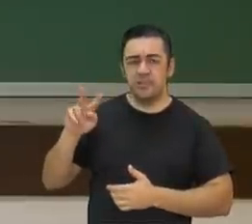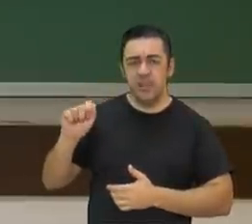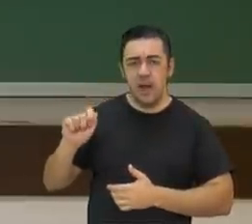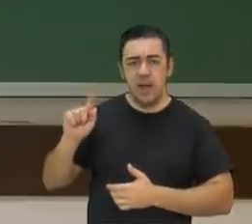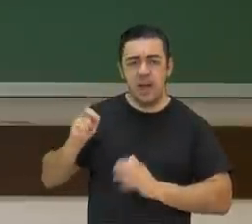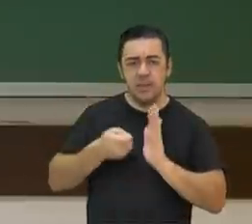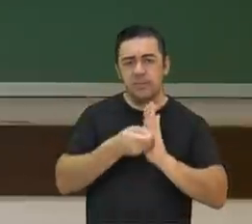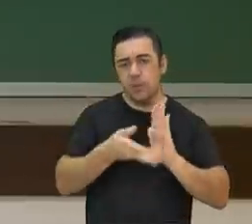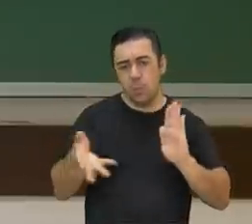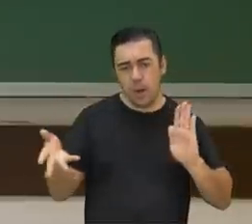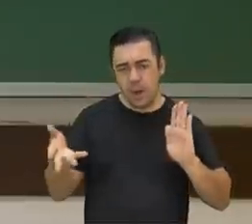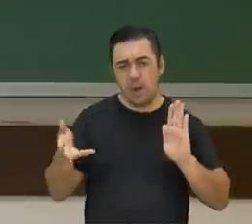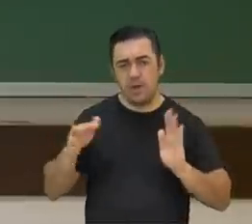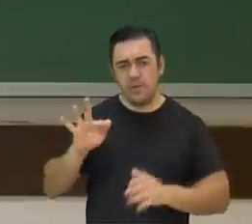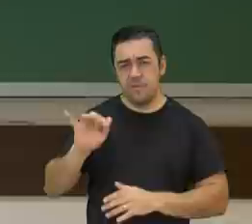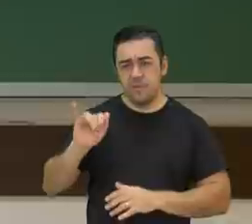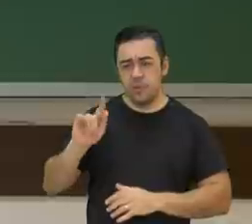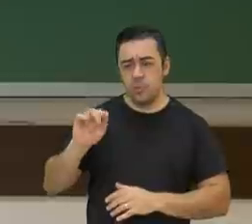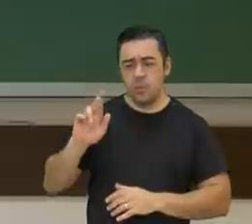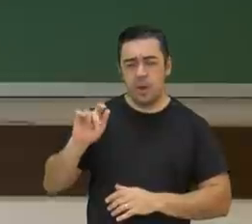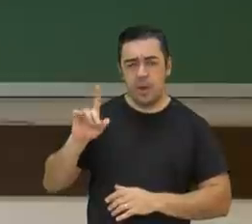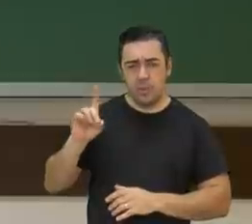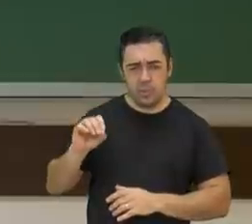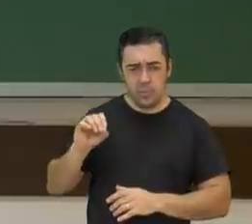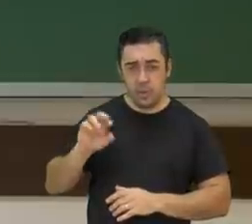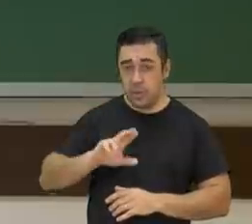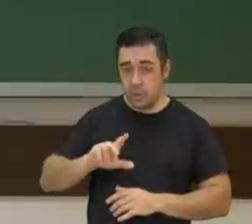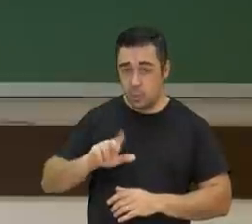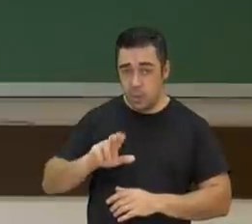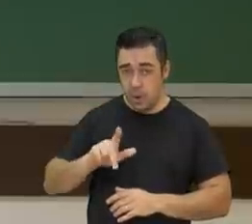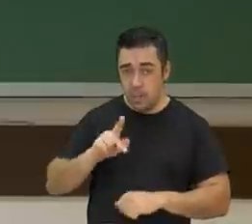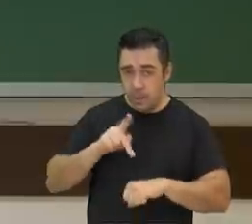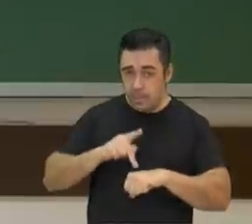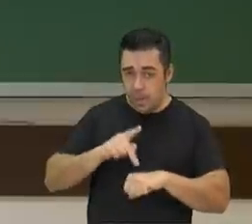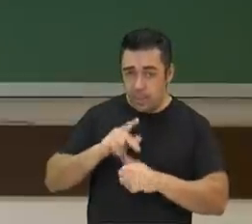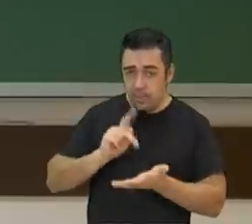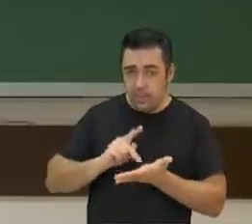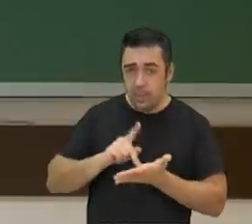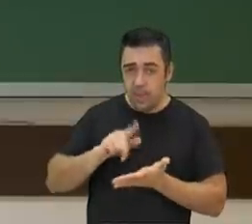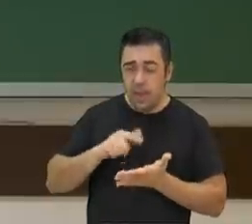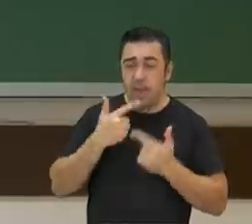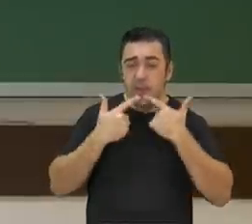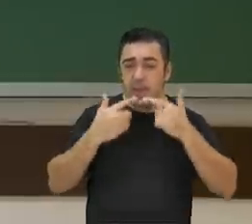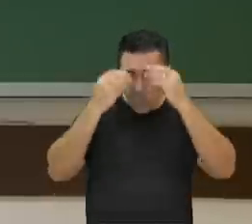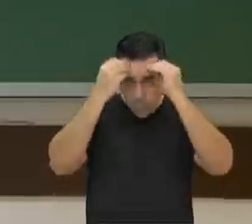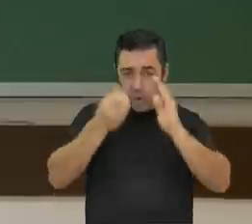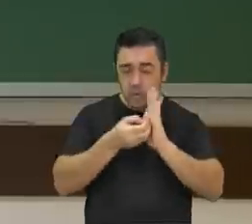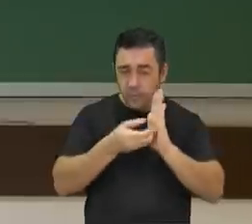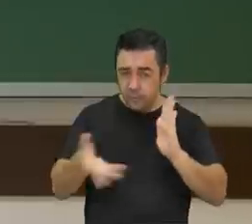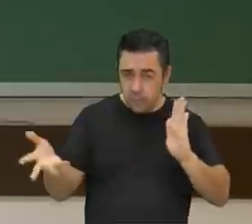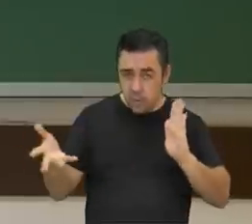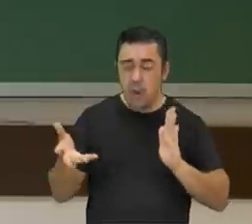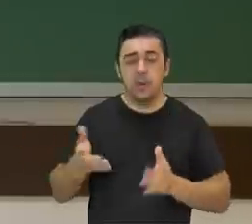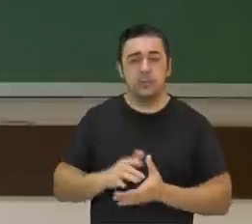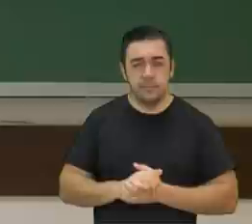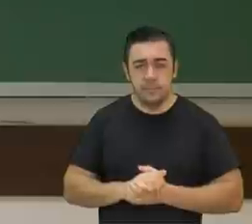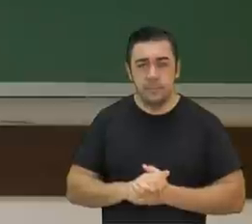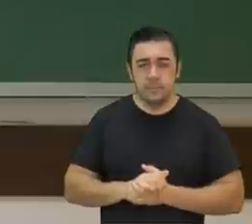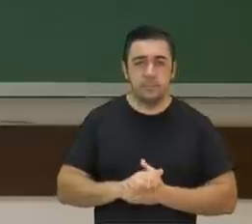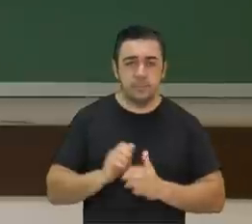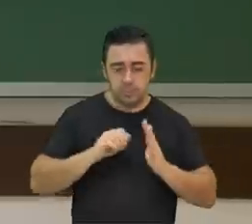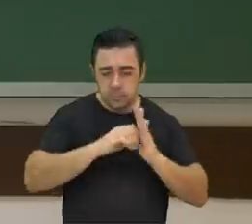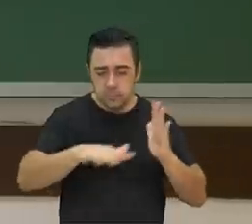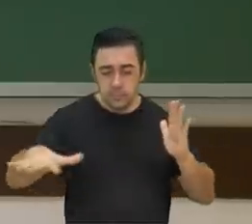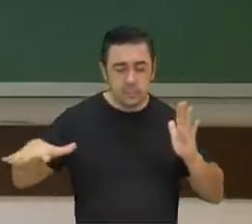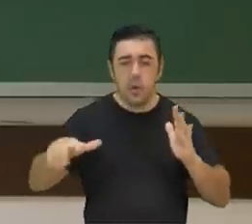indisciplina é uma pedra no sapato dos professores, não é uma pedra, né? Estou usando aí uma linguagem figurada com outro significado, que aí a gente tem